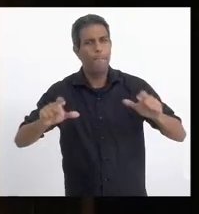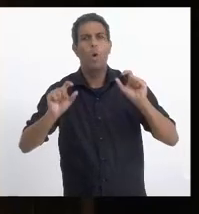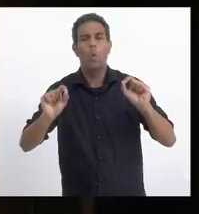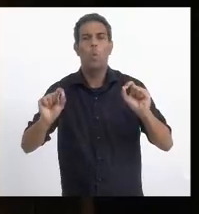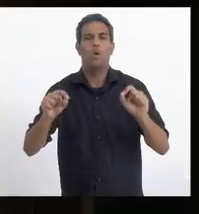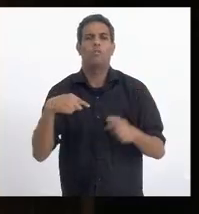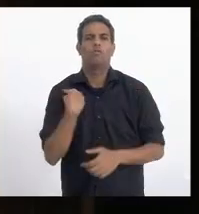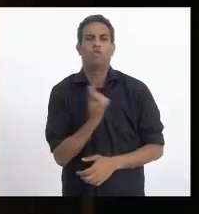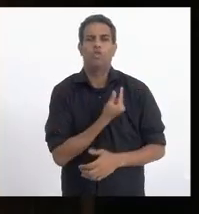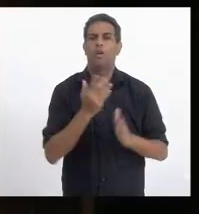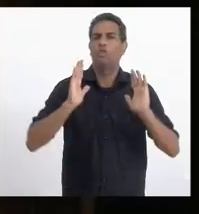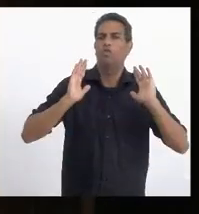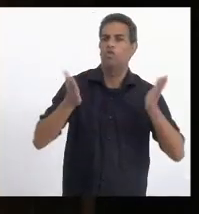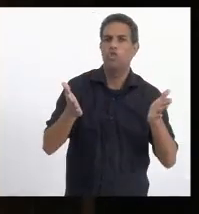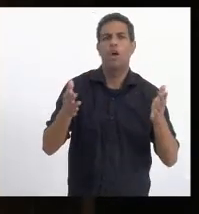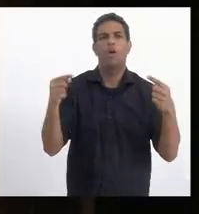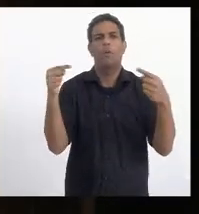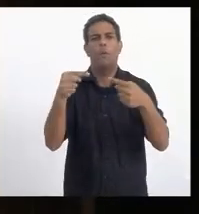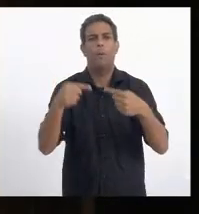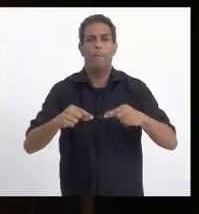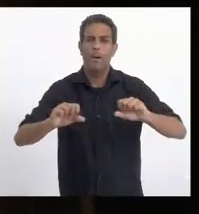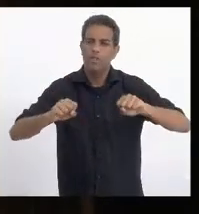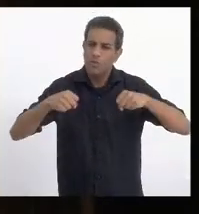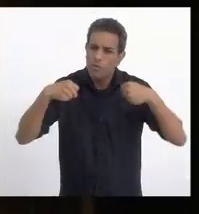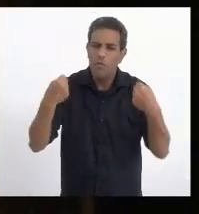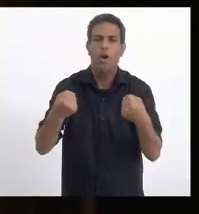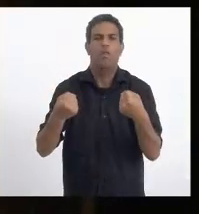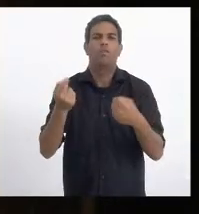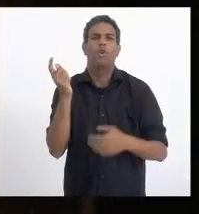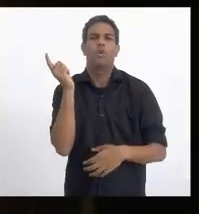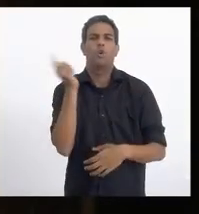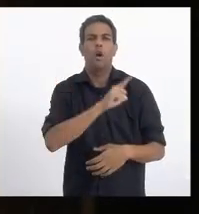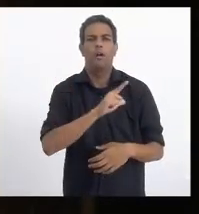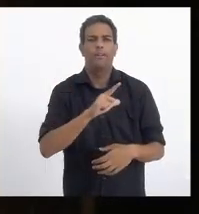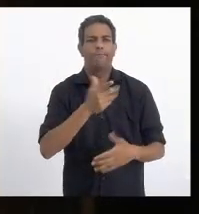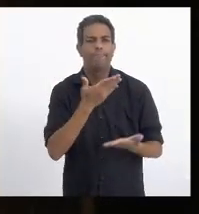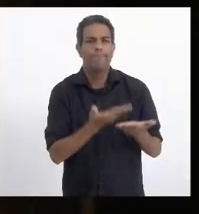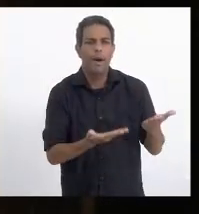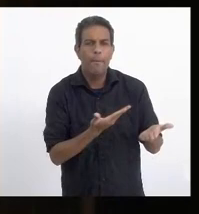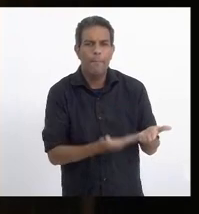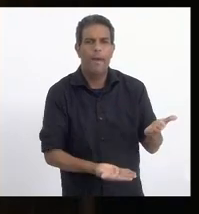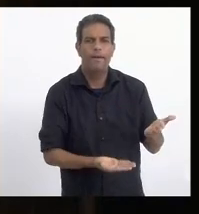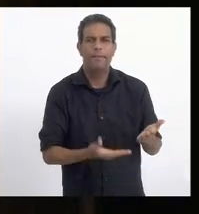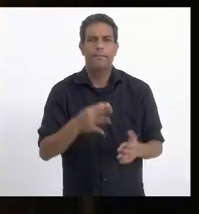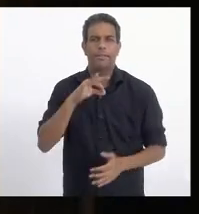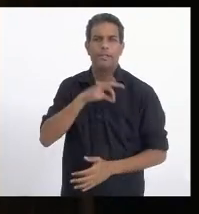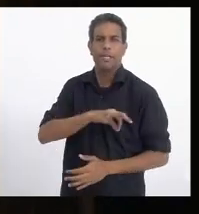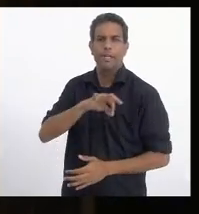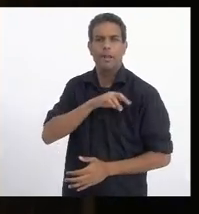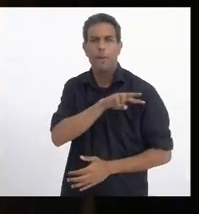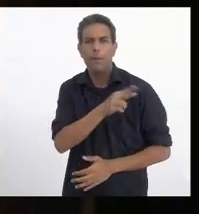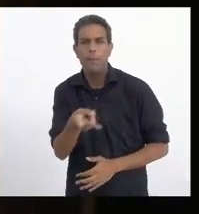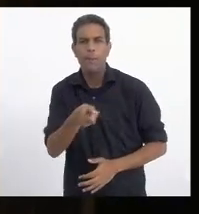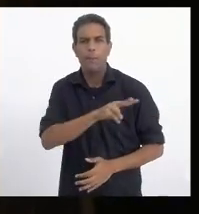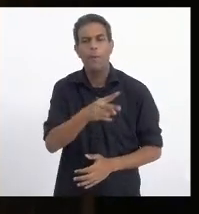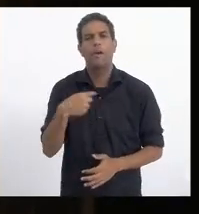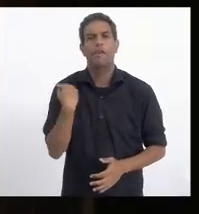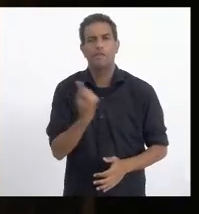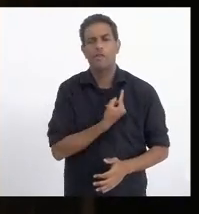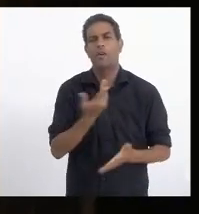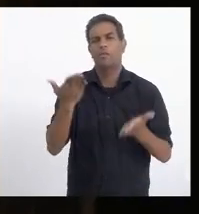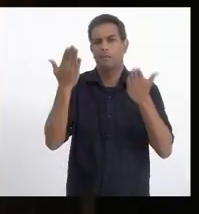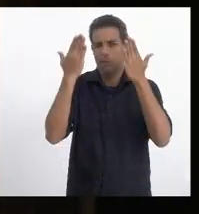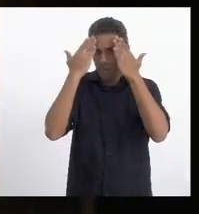entende embora que tenha sido isso no esforço de compensar a perda de ganhos então a gente